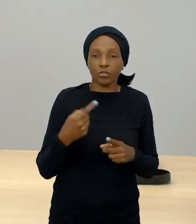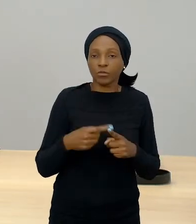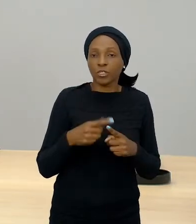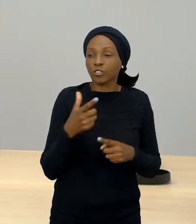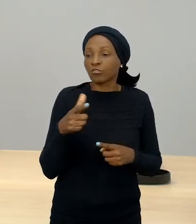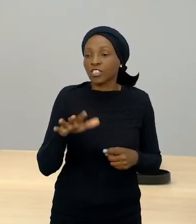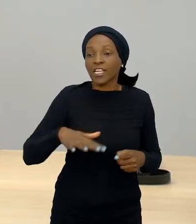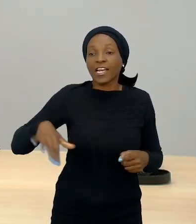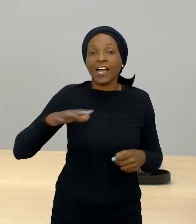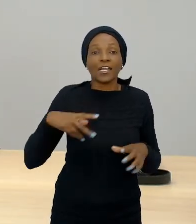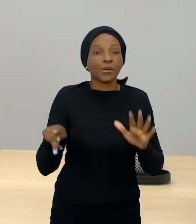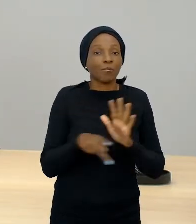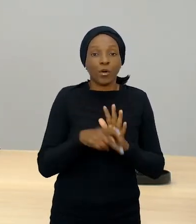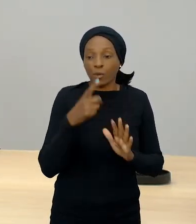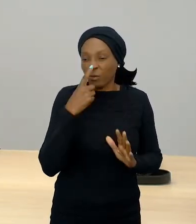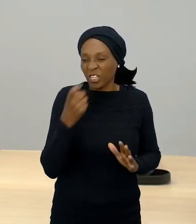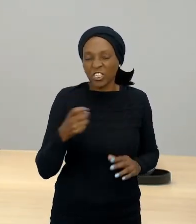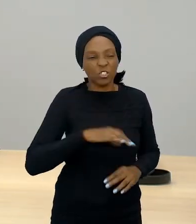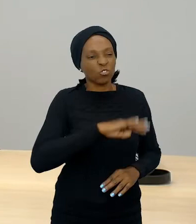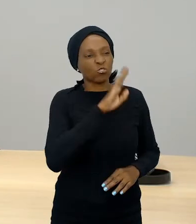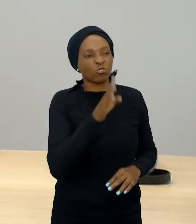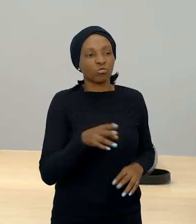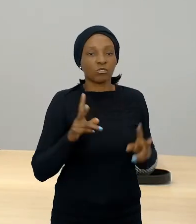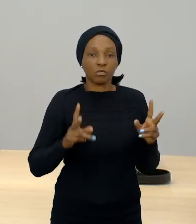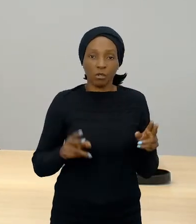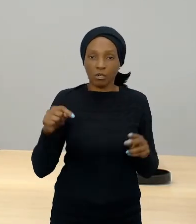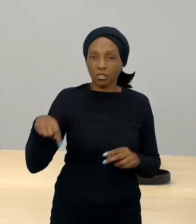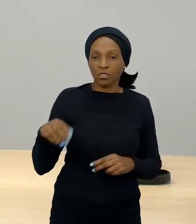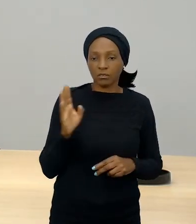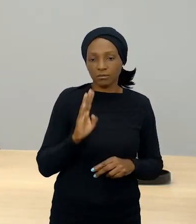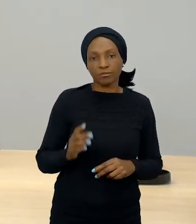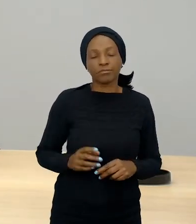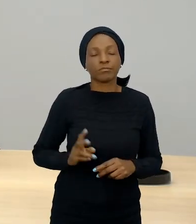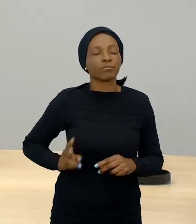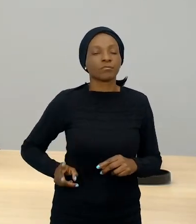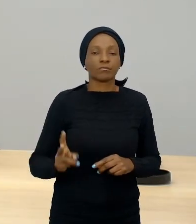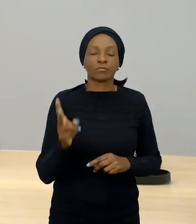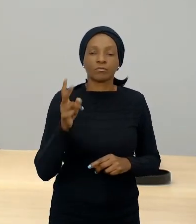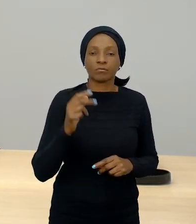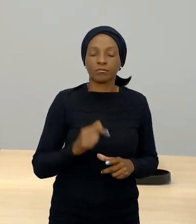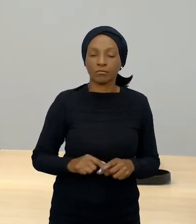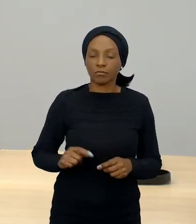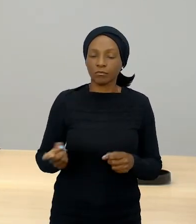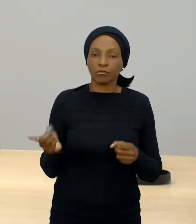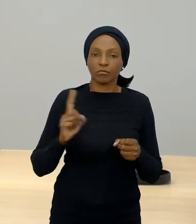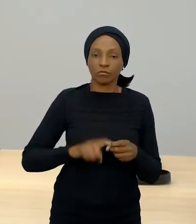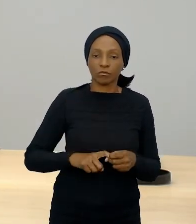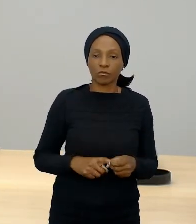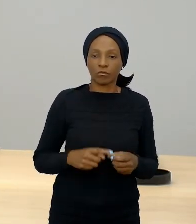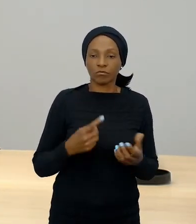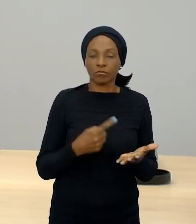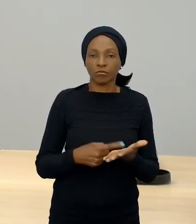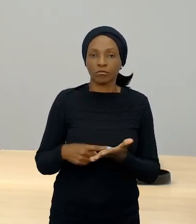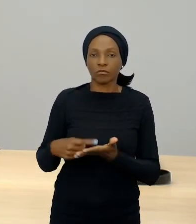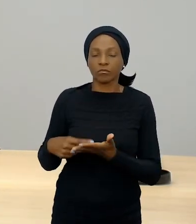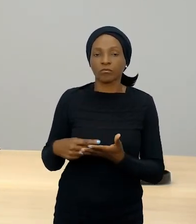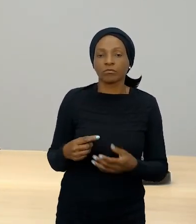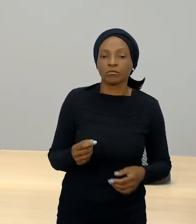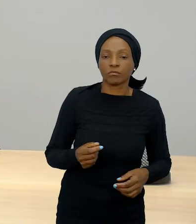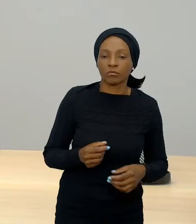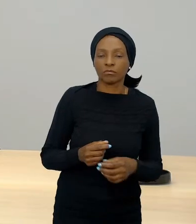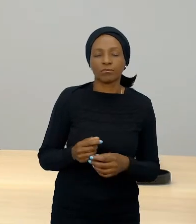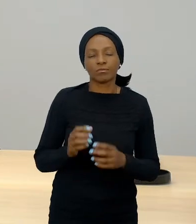sanitário. Vamos continuar, né? Vamos retomar aí o nosso plano de ação com